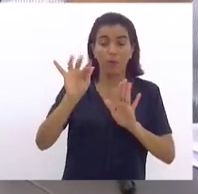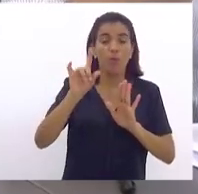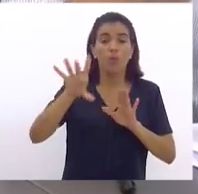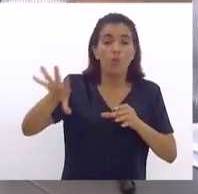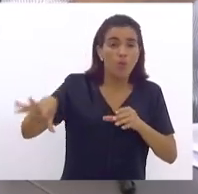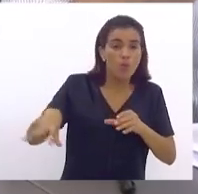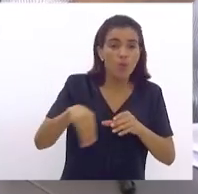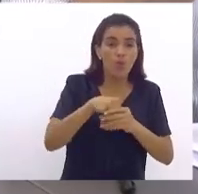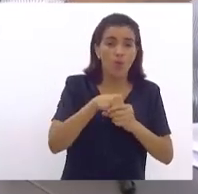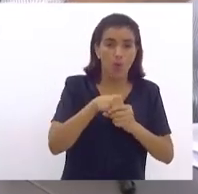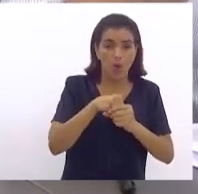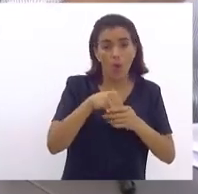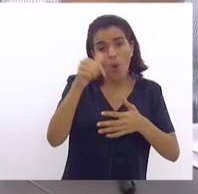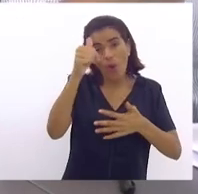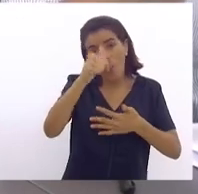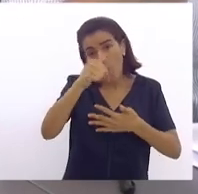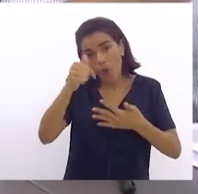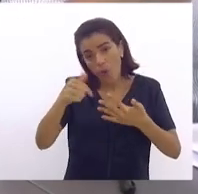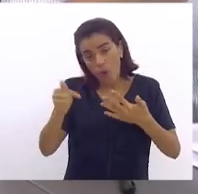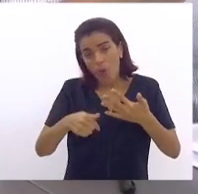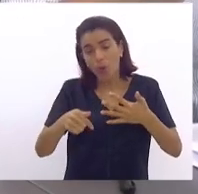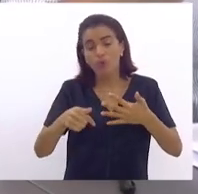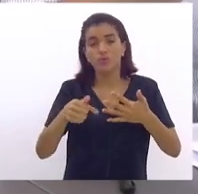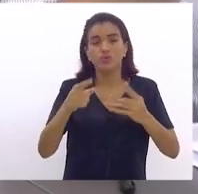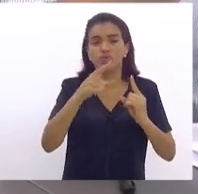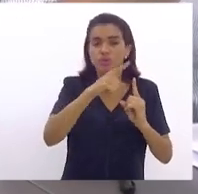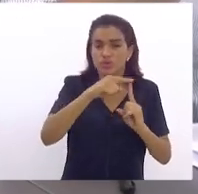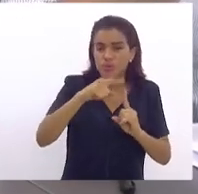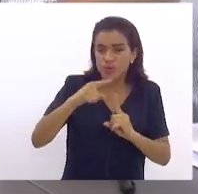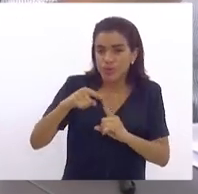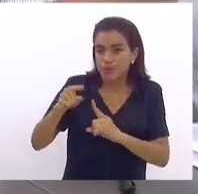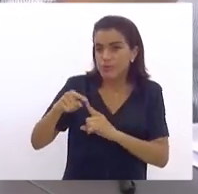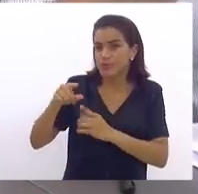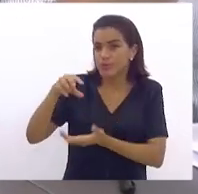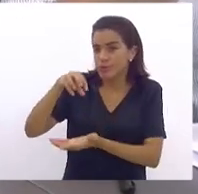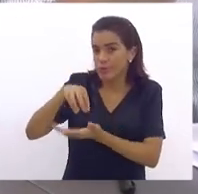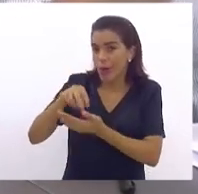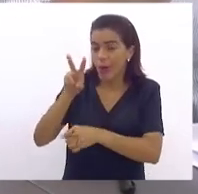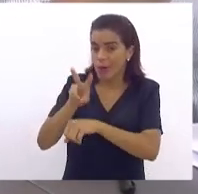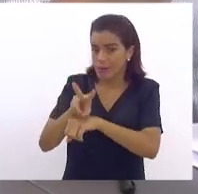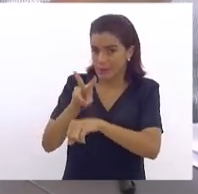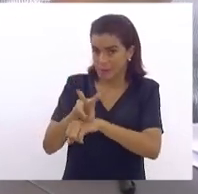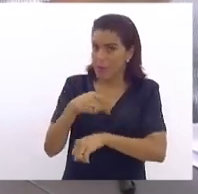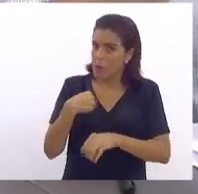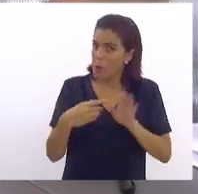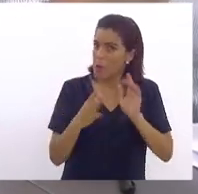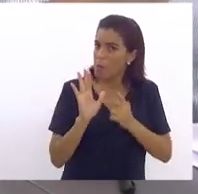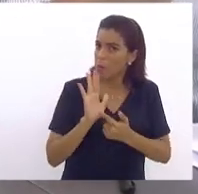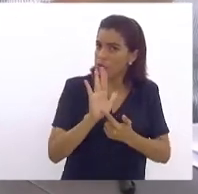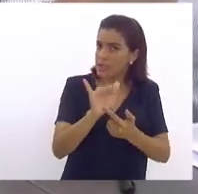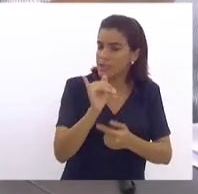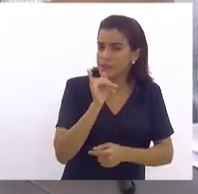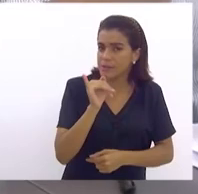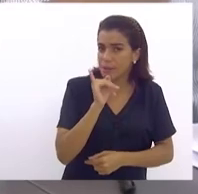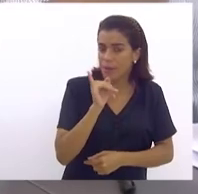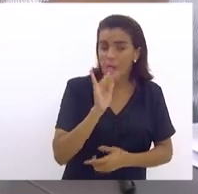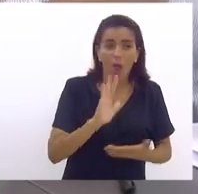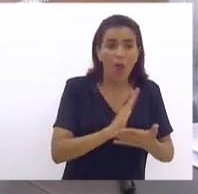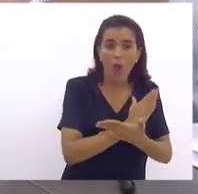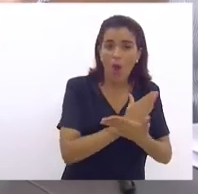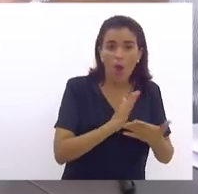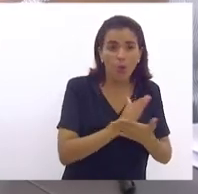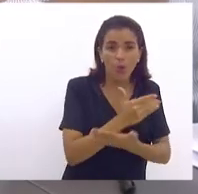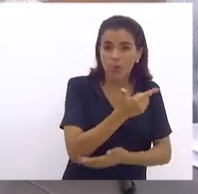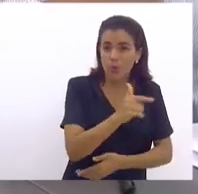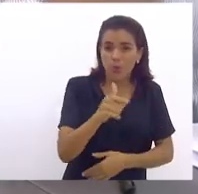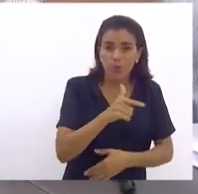incluir outras modalidades de unidade de conservação. Esse exemplo eu dei. Tem estados que não têm reserva extrativista